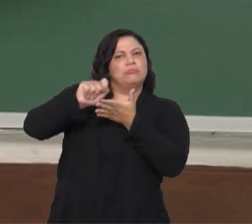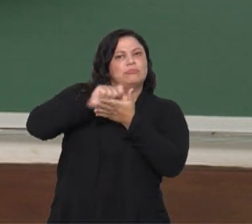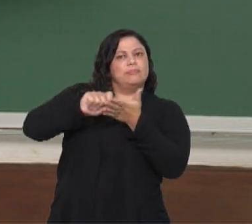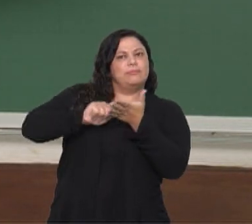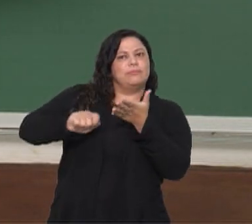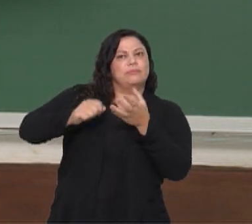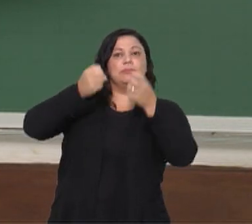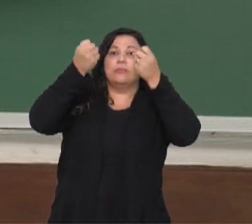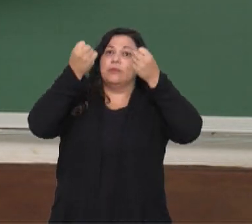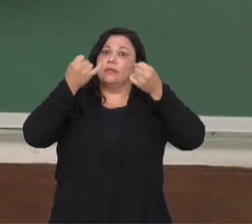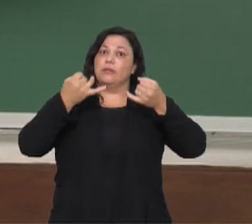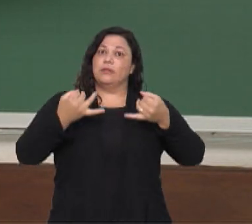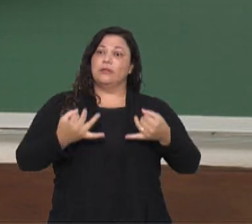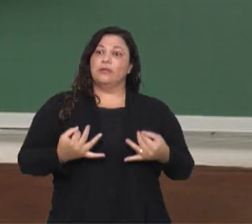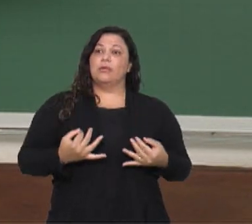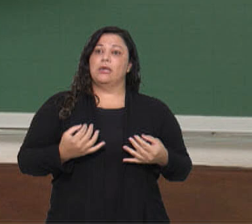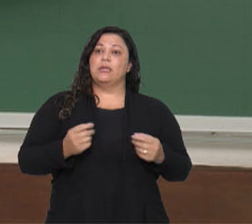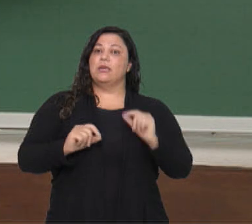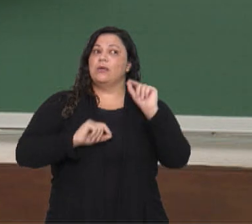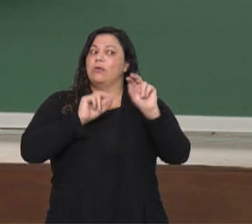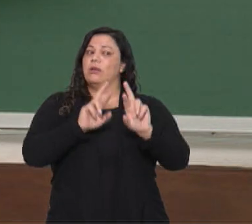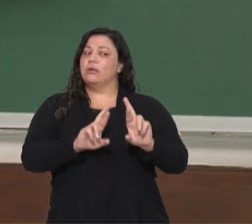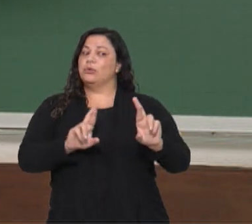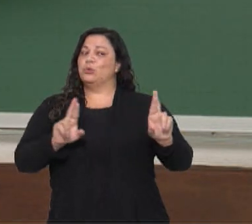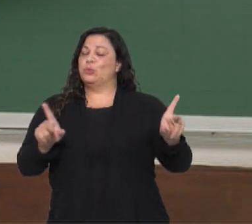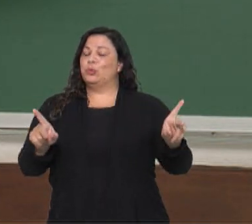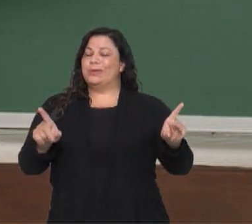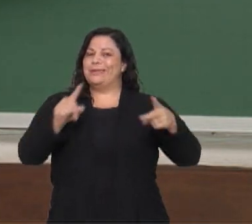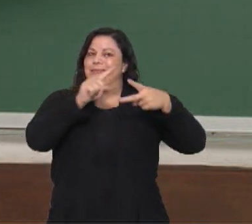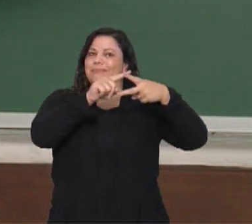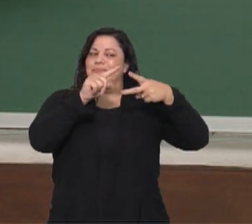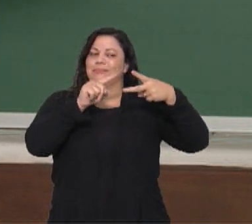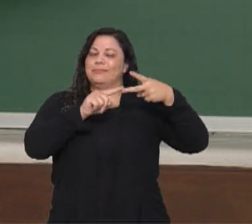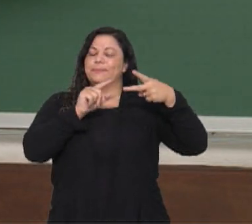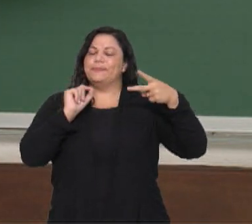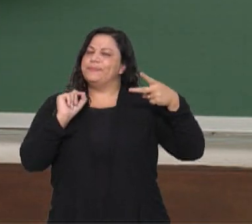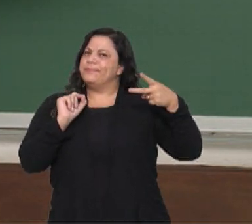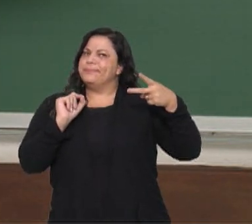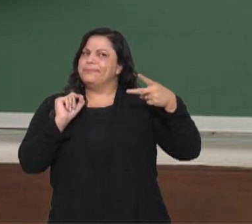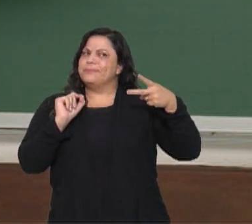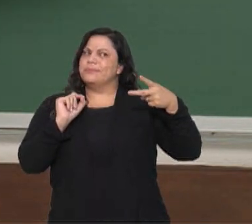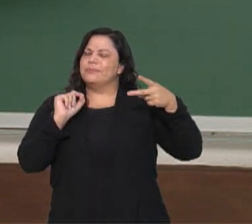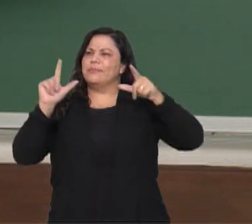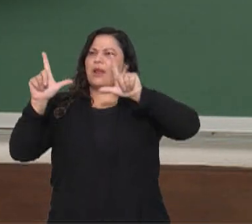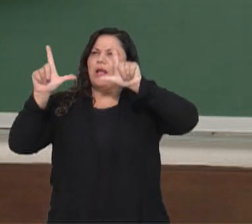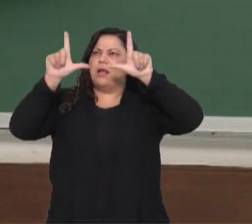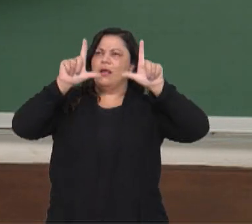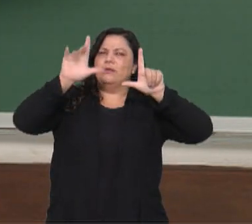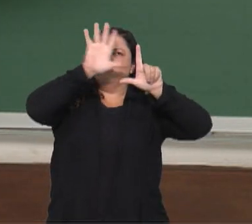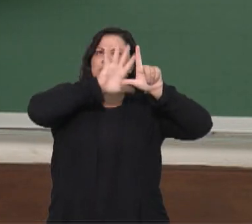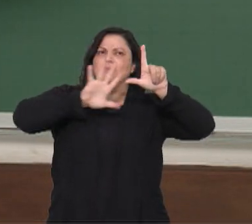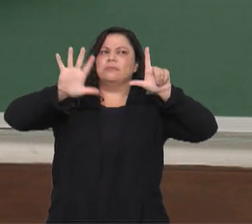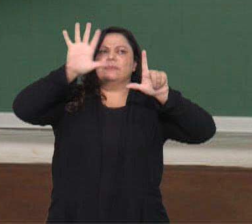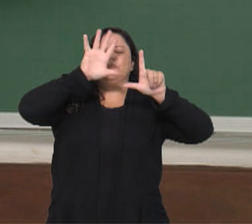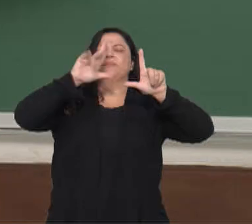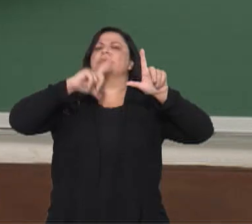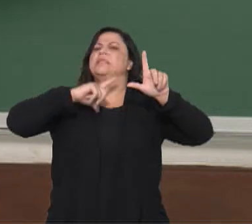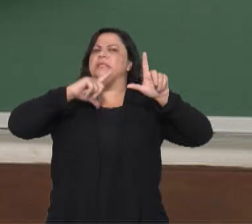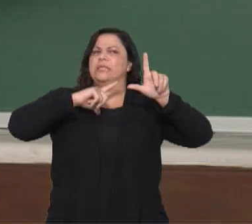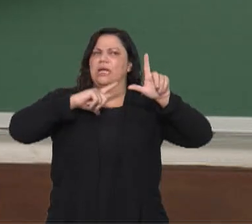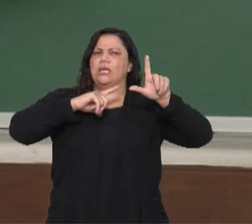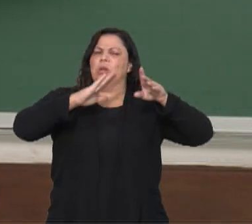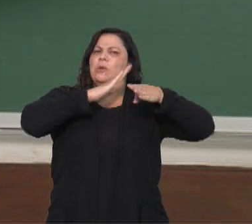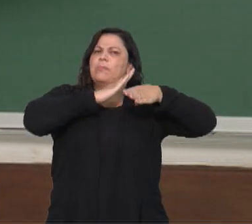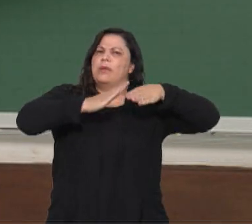nós as diferenças entre as duas ferramentas exibidas nas imagens? Essa primeira imagem, nós temos uma picareta de